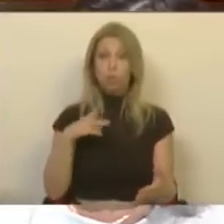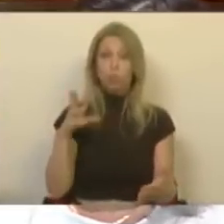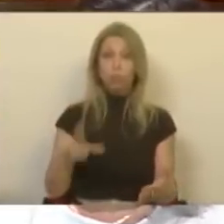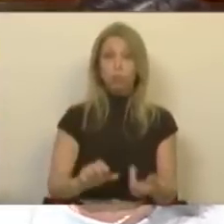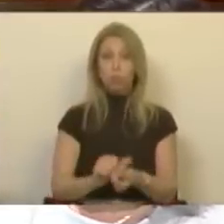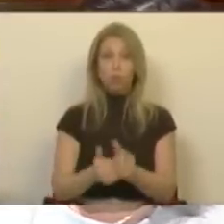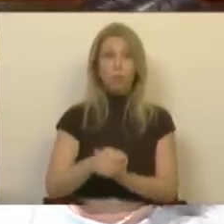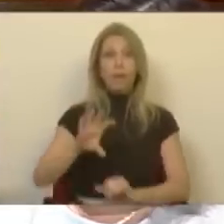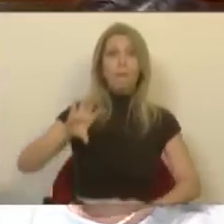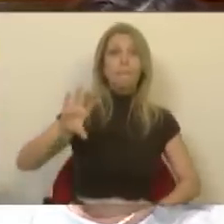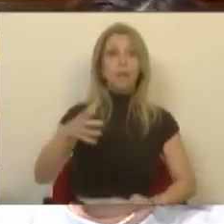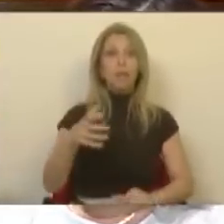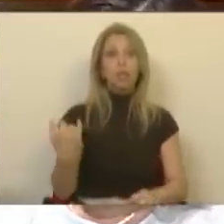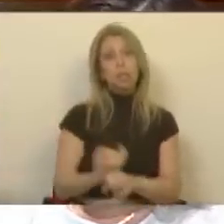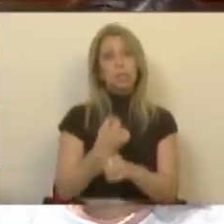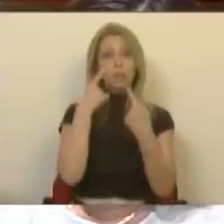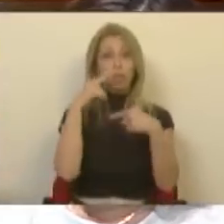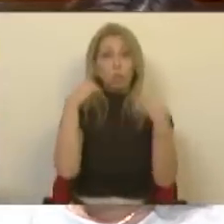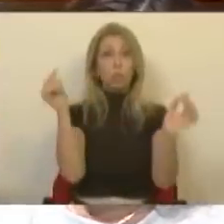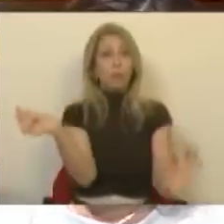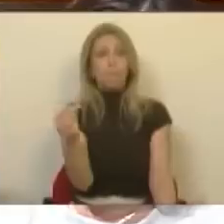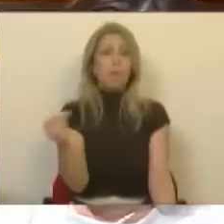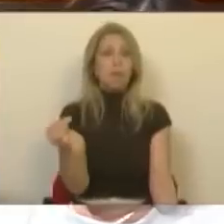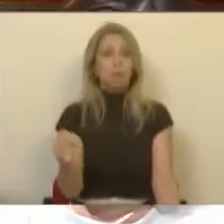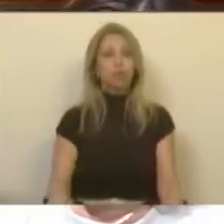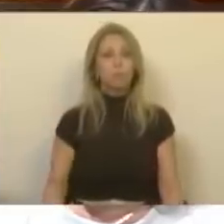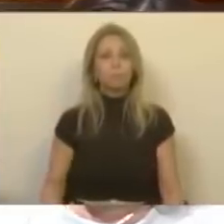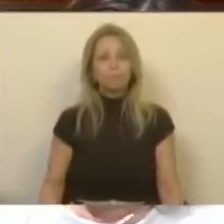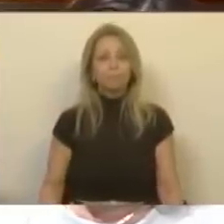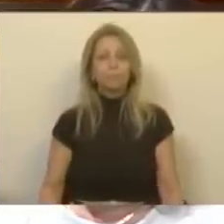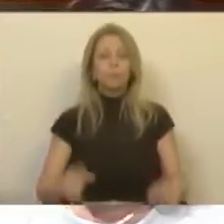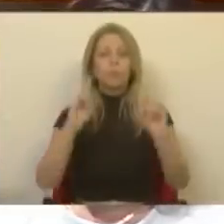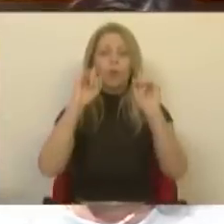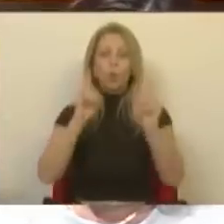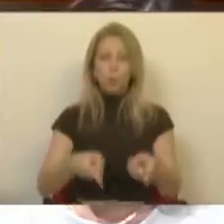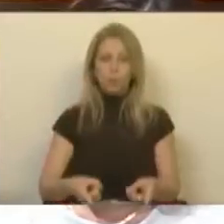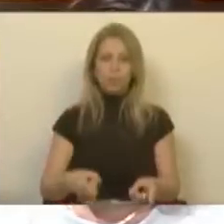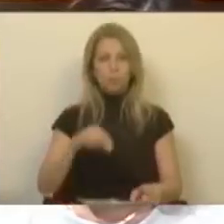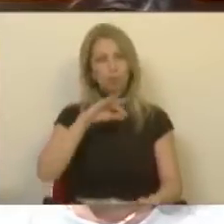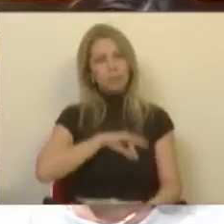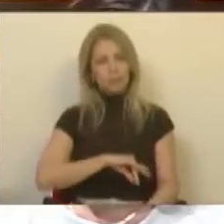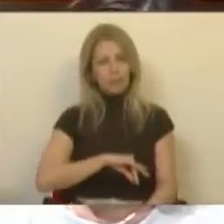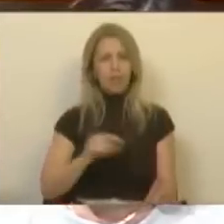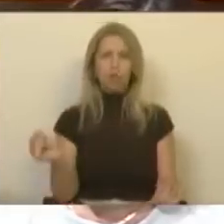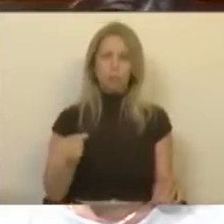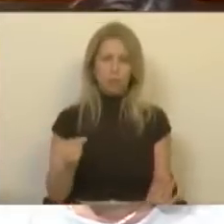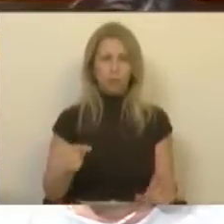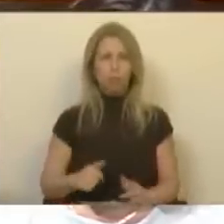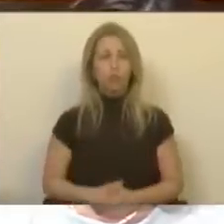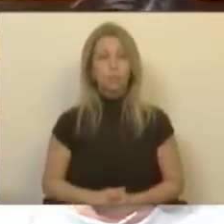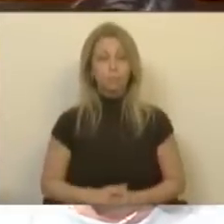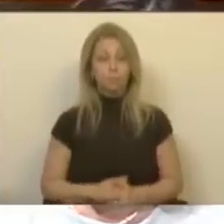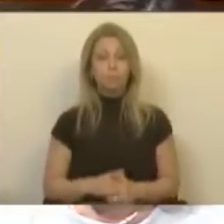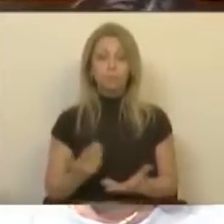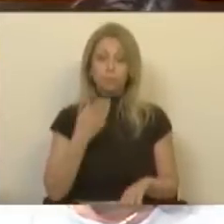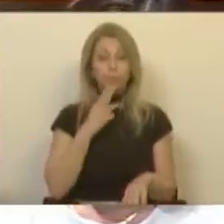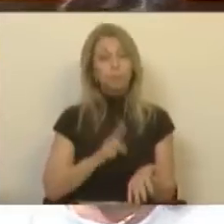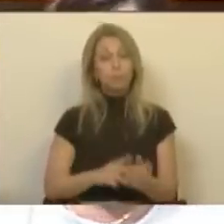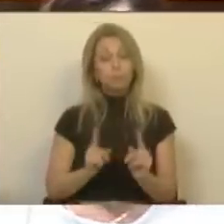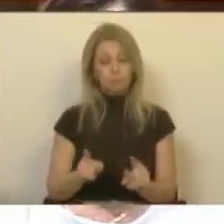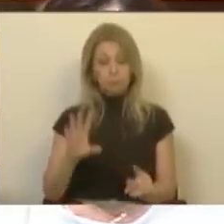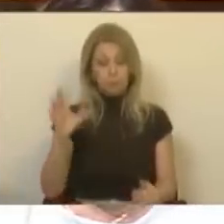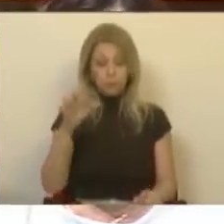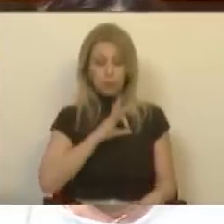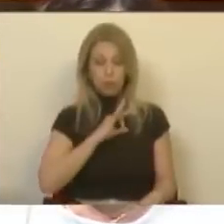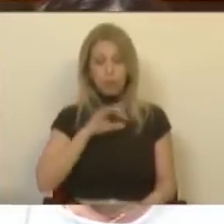dos serviços públicos mínimos comecemos pelos salários mínimos a verdade é esta quando o seu